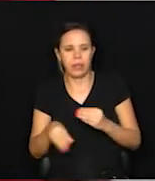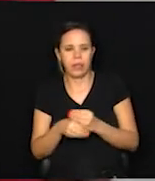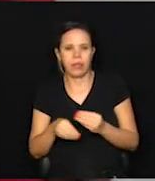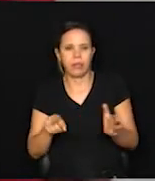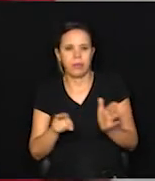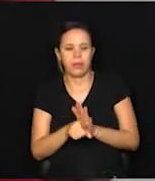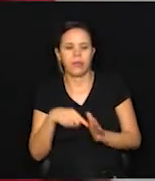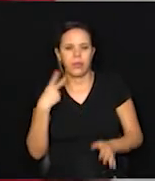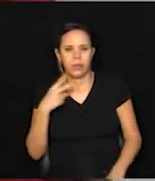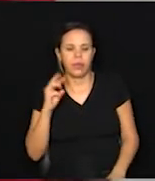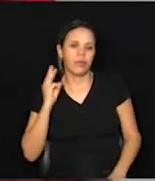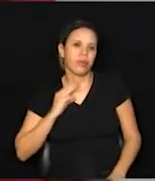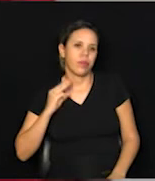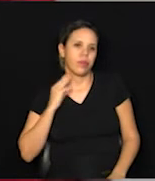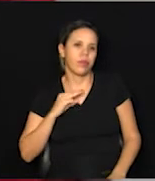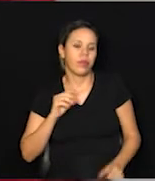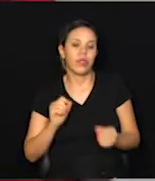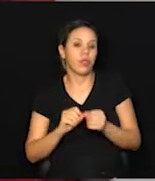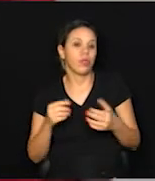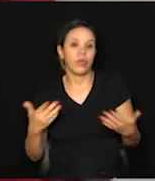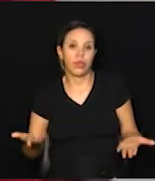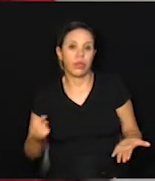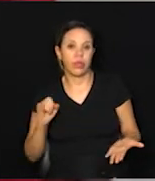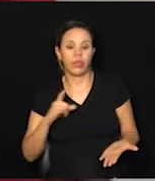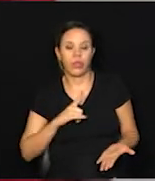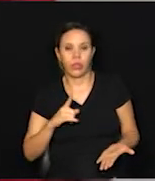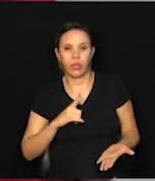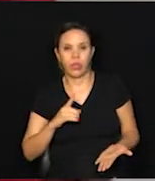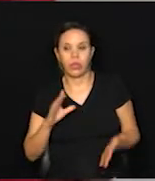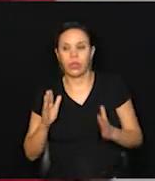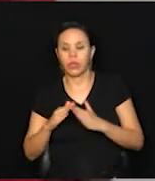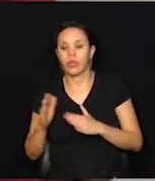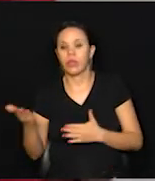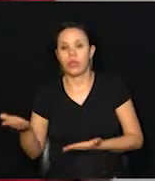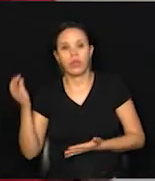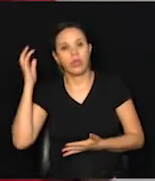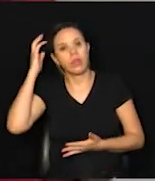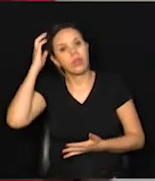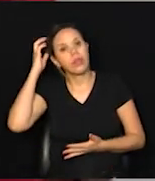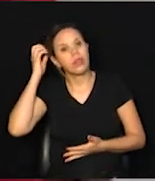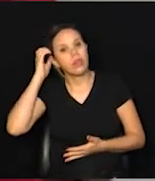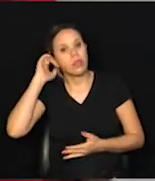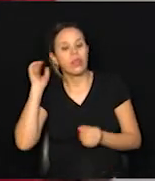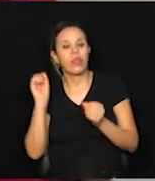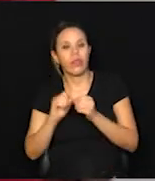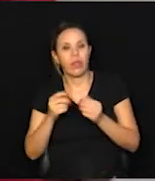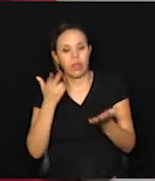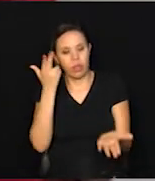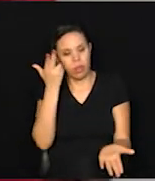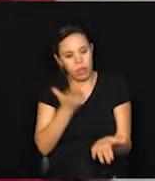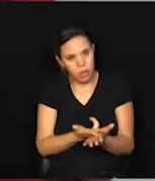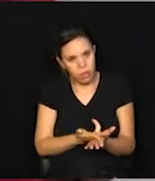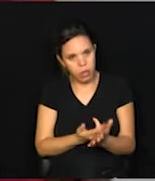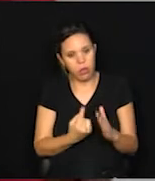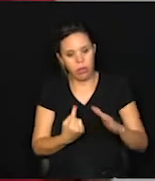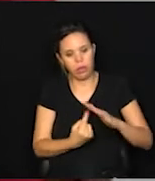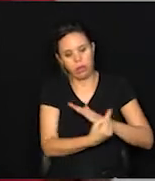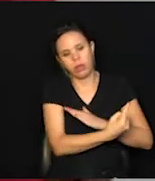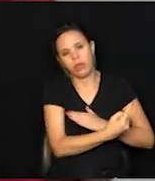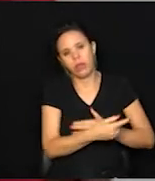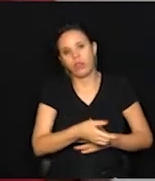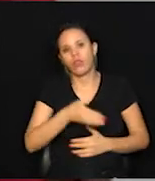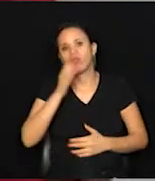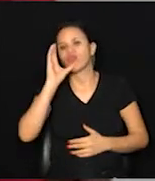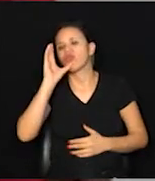pergunta do vereador Cecílio, o que fazer se eu tiver? O que eu faço em casa? Faça repouso, isolamento,